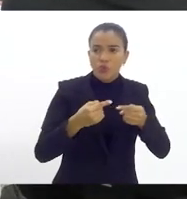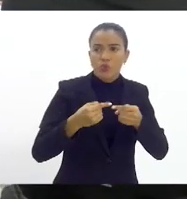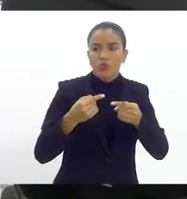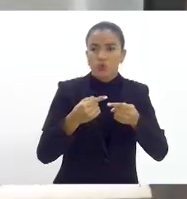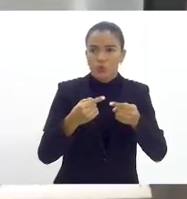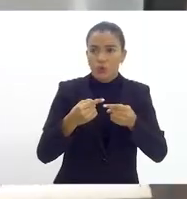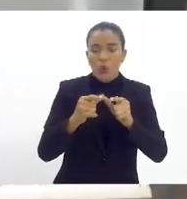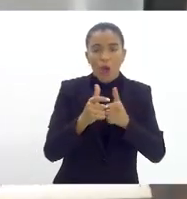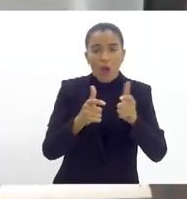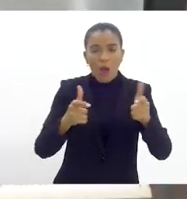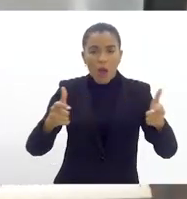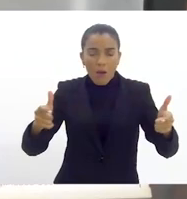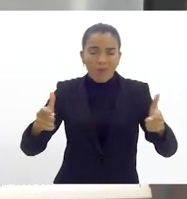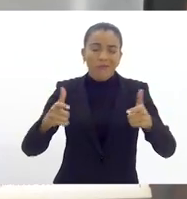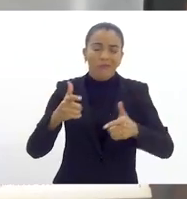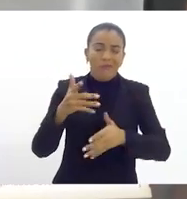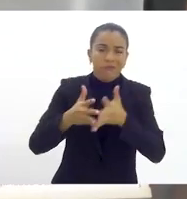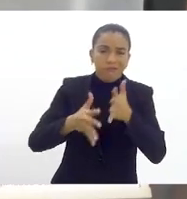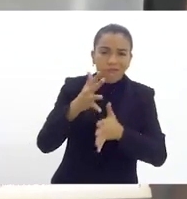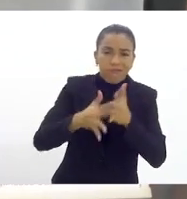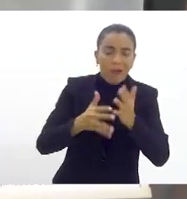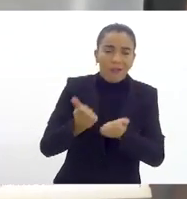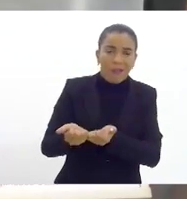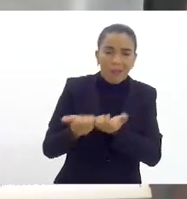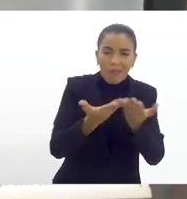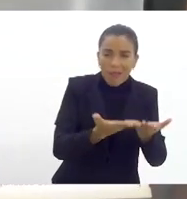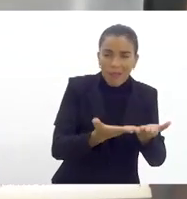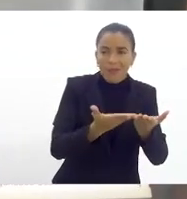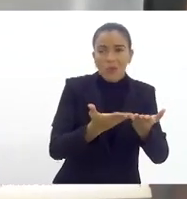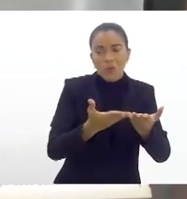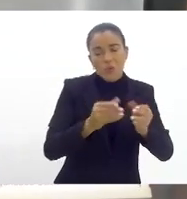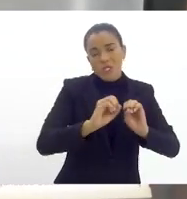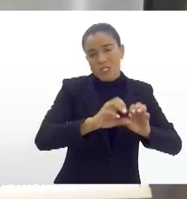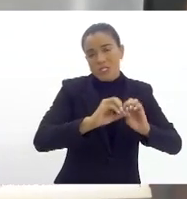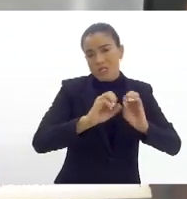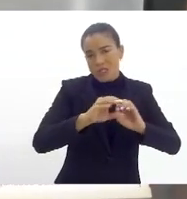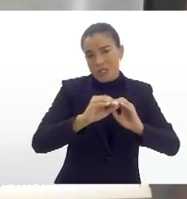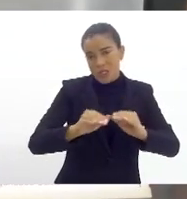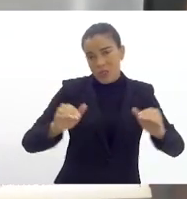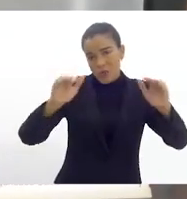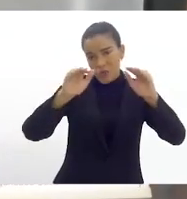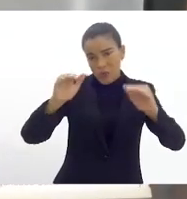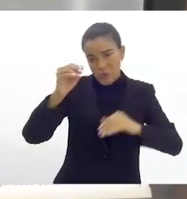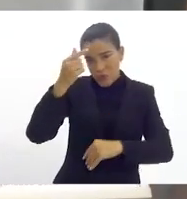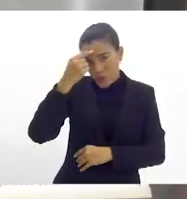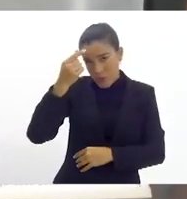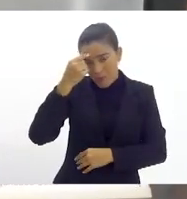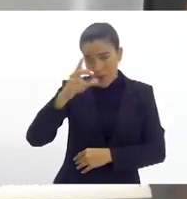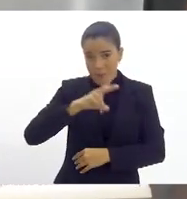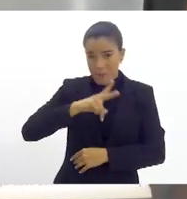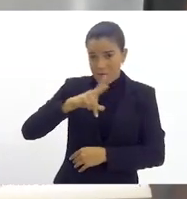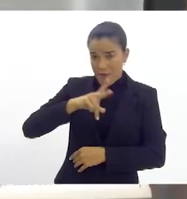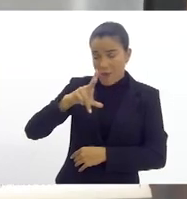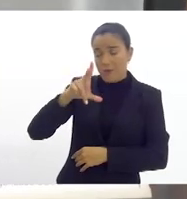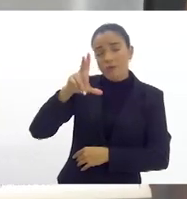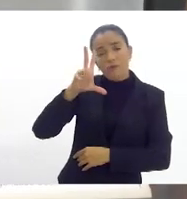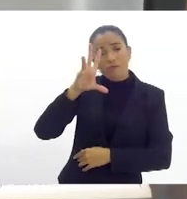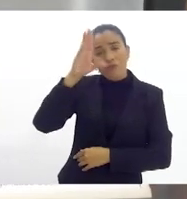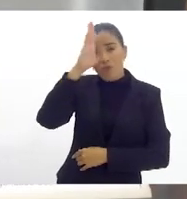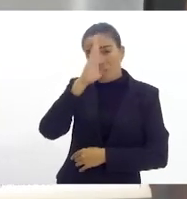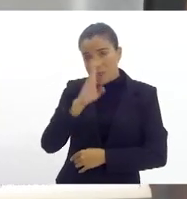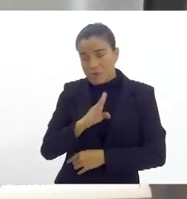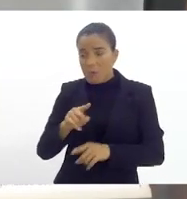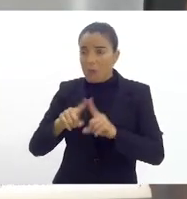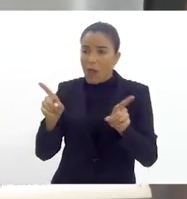da do aumento da precarização da oferta do ensino superior privado no Brasil mas certamente ali